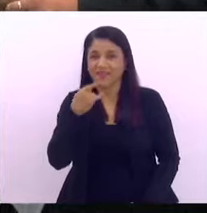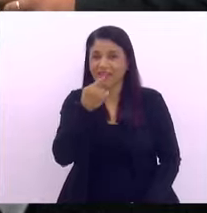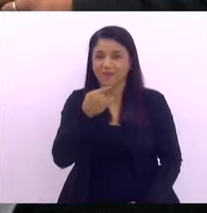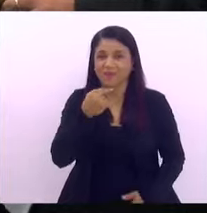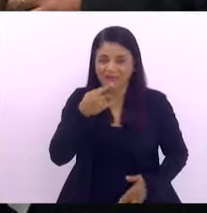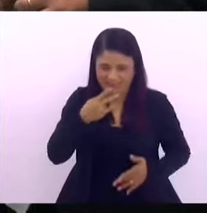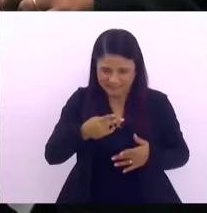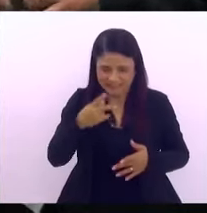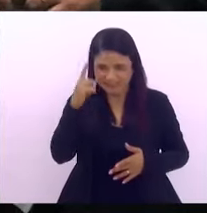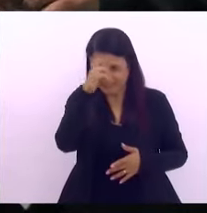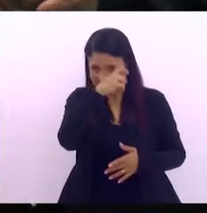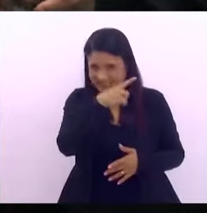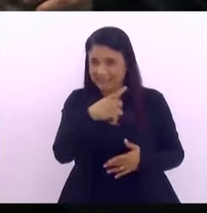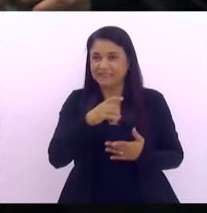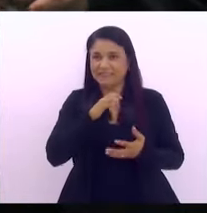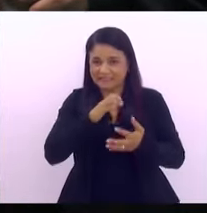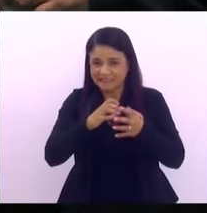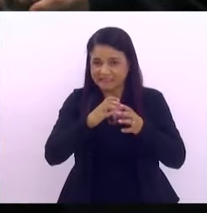dedo, hein?